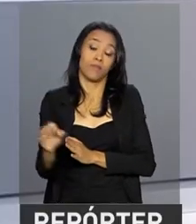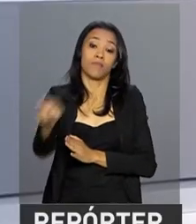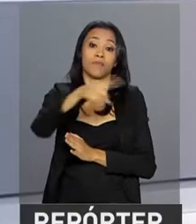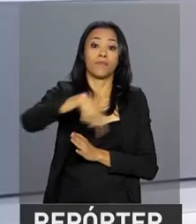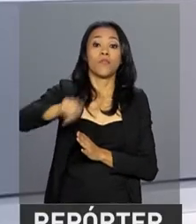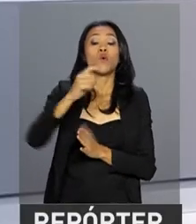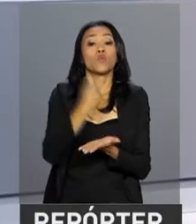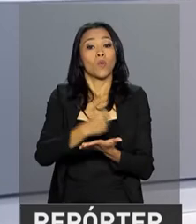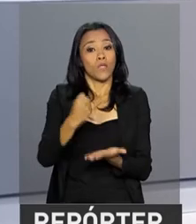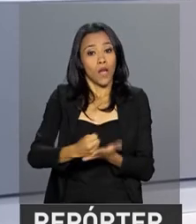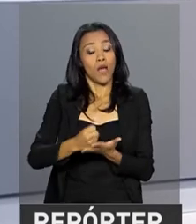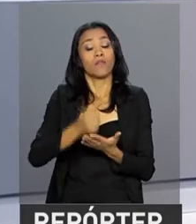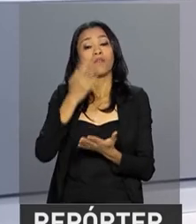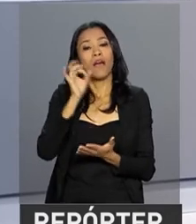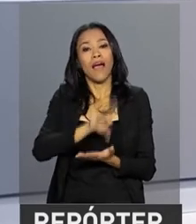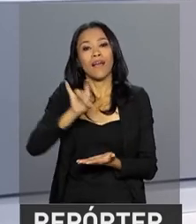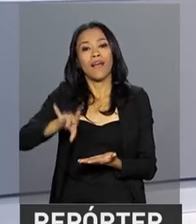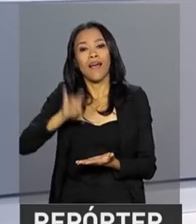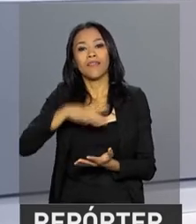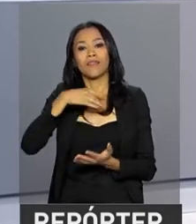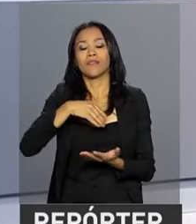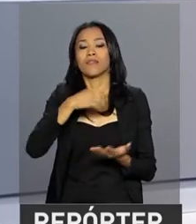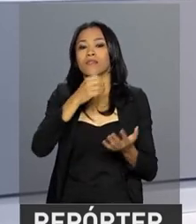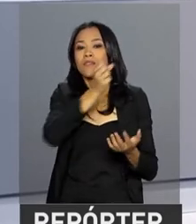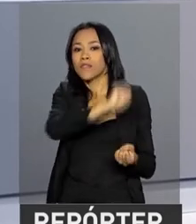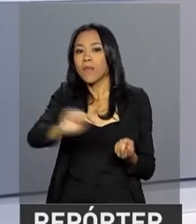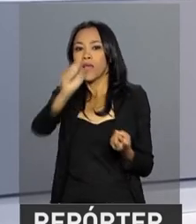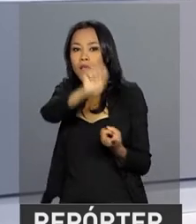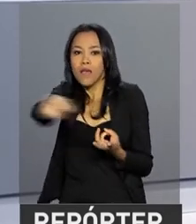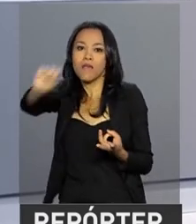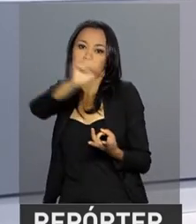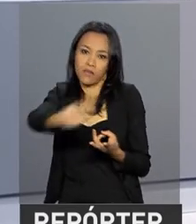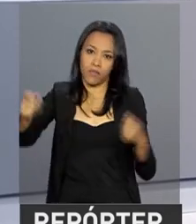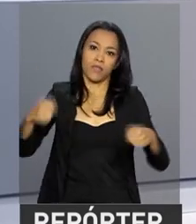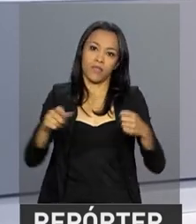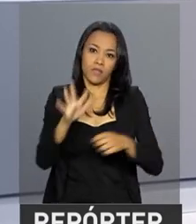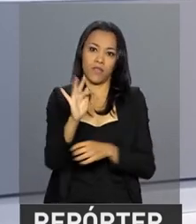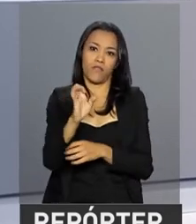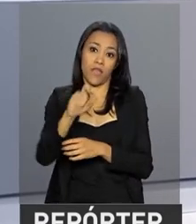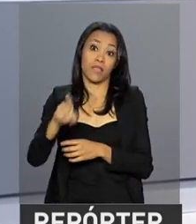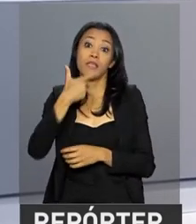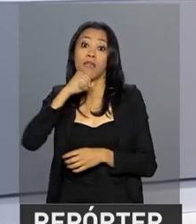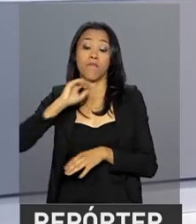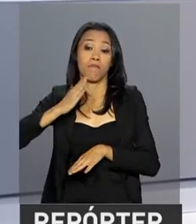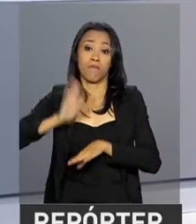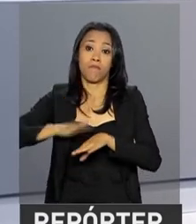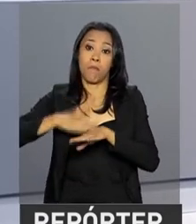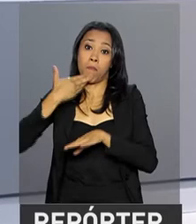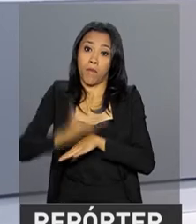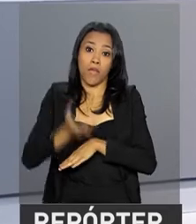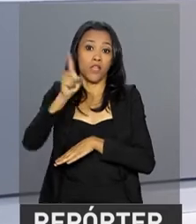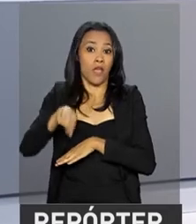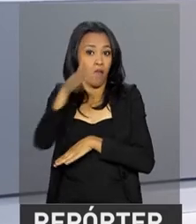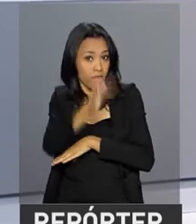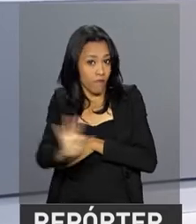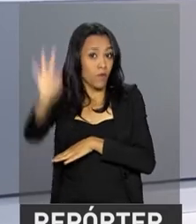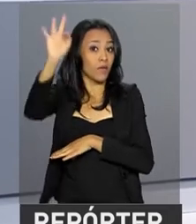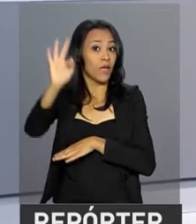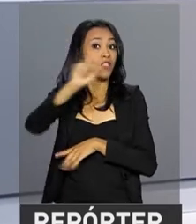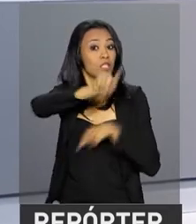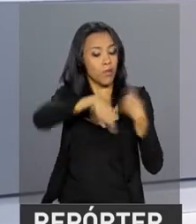devem ser renovados a cada semestre o pedido é feito pelas instituições de ensino em seguida os estudantes devem validar as